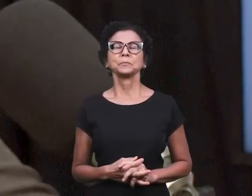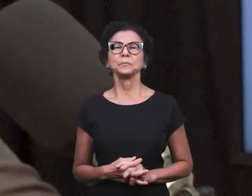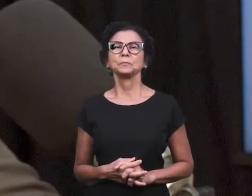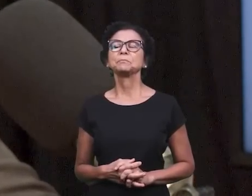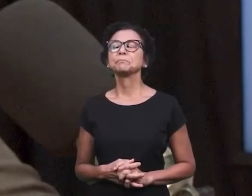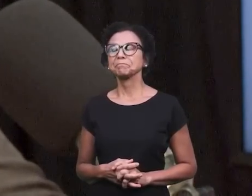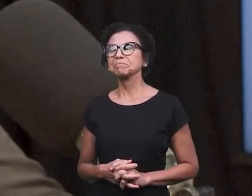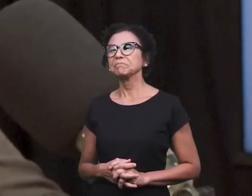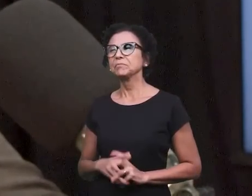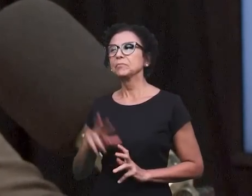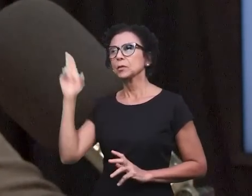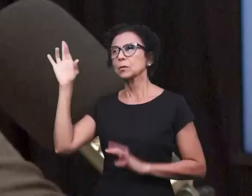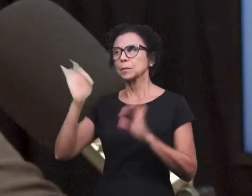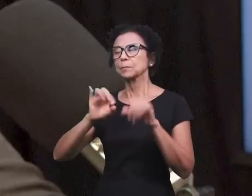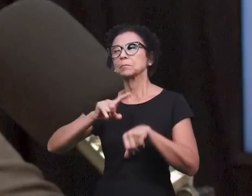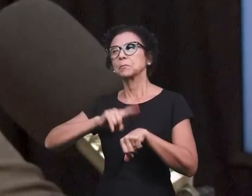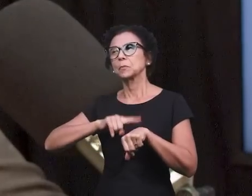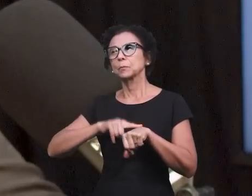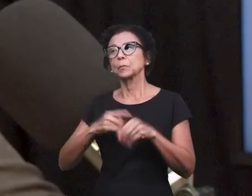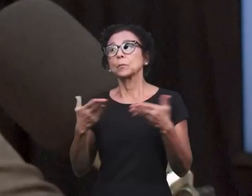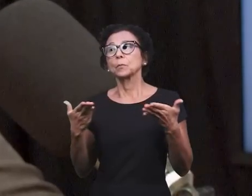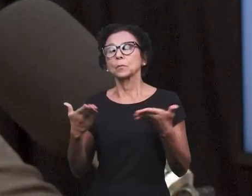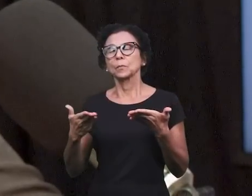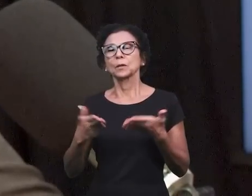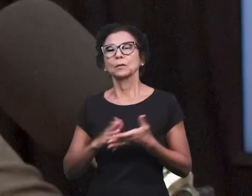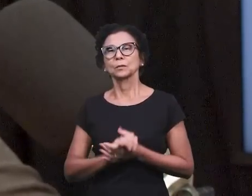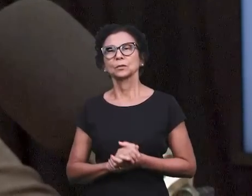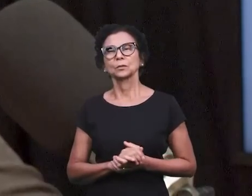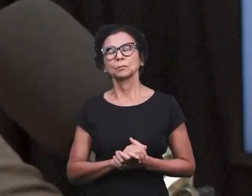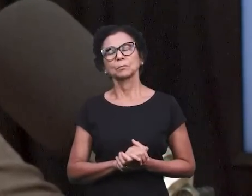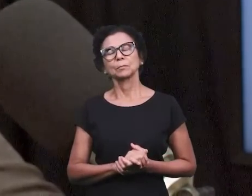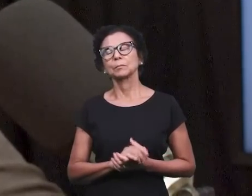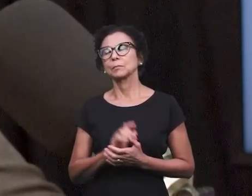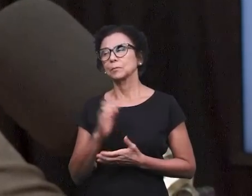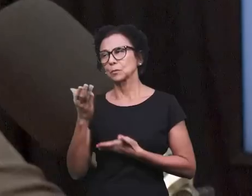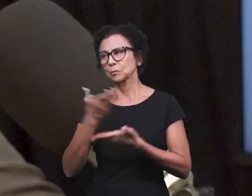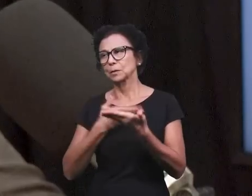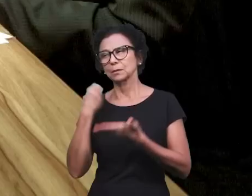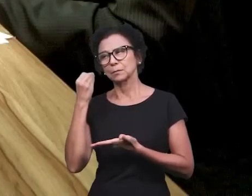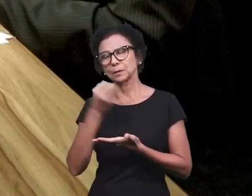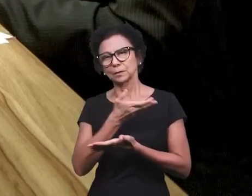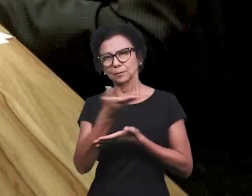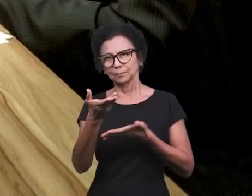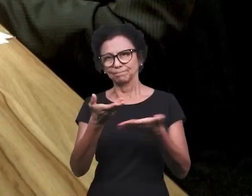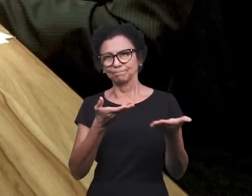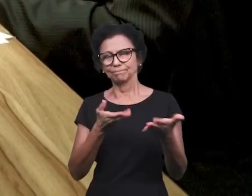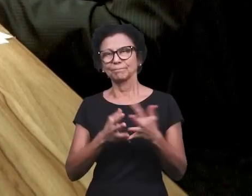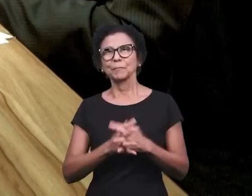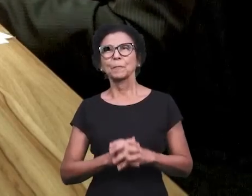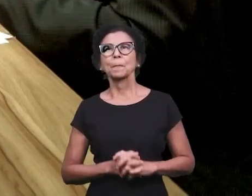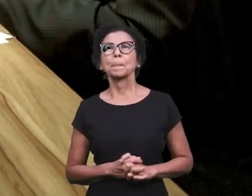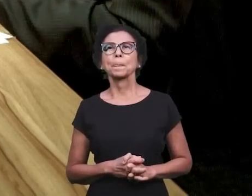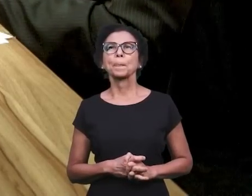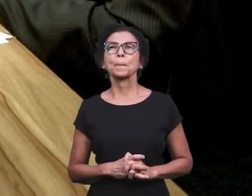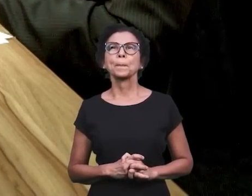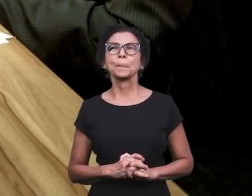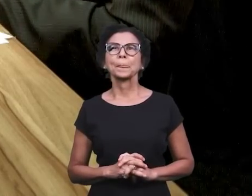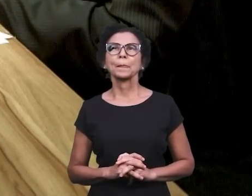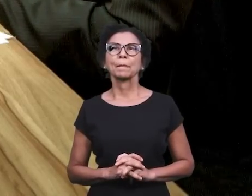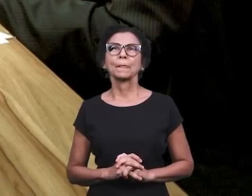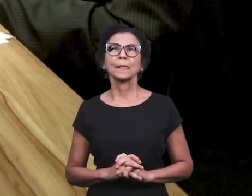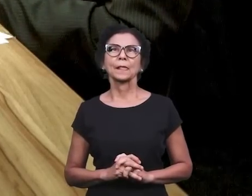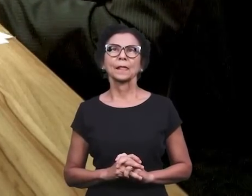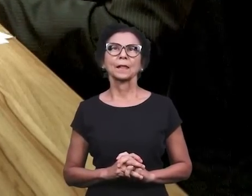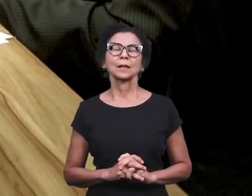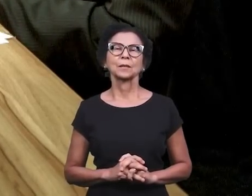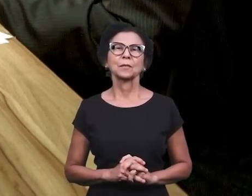tinha preparado esse momento aqui para os nossos irmãos, para você compartilhar essas experiências, não é mesmo? Glória a Deus, né, Júlio? É semelhante à experiência